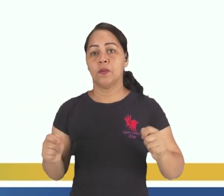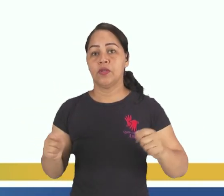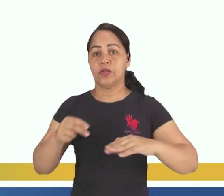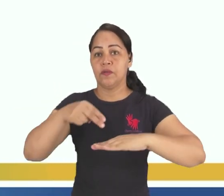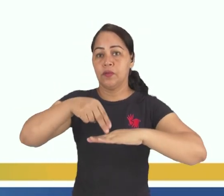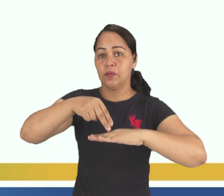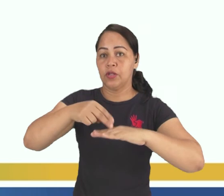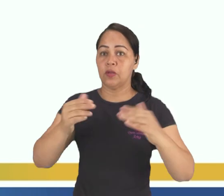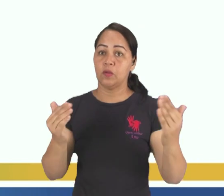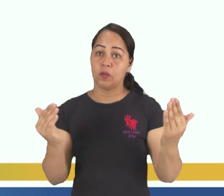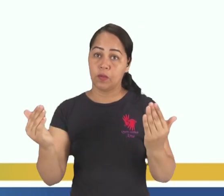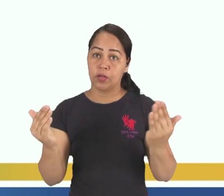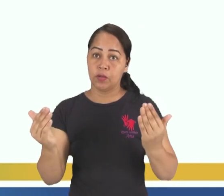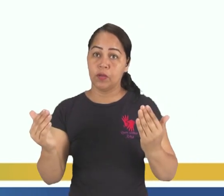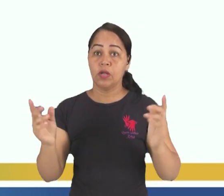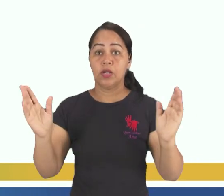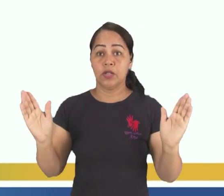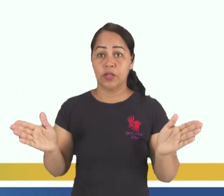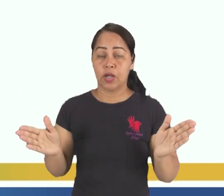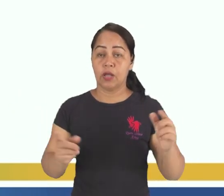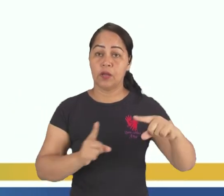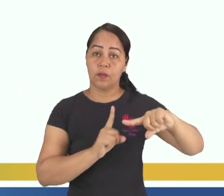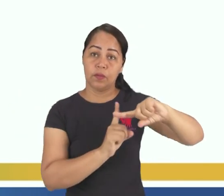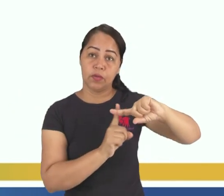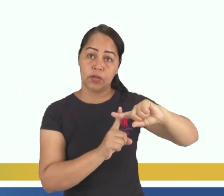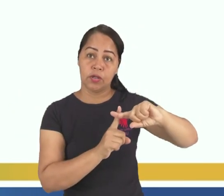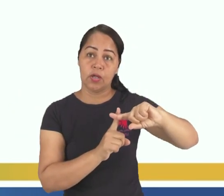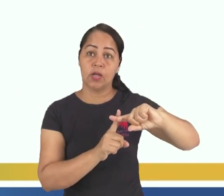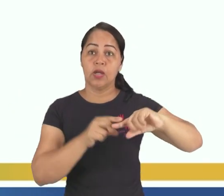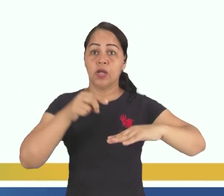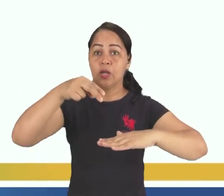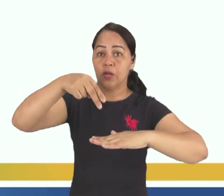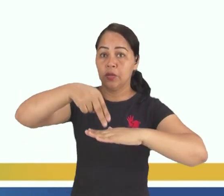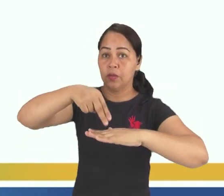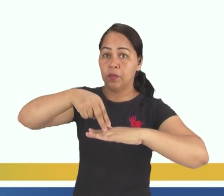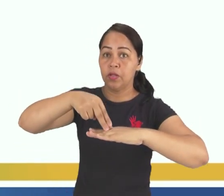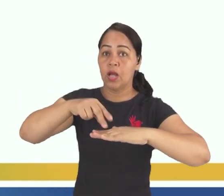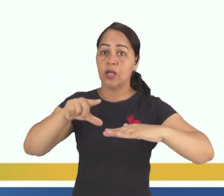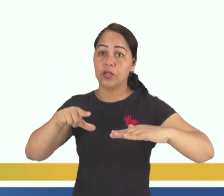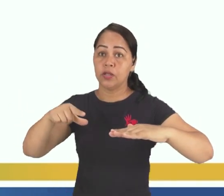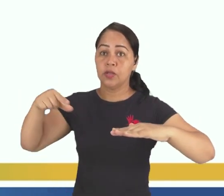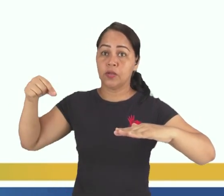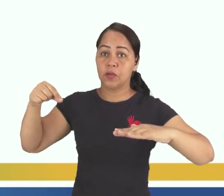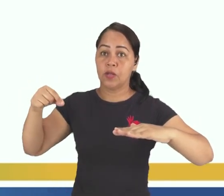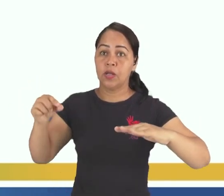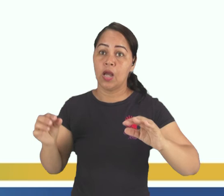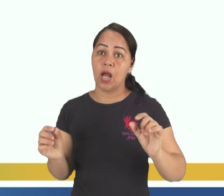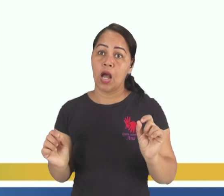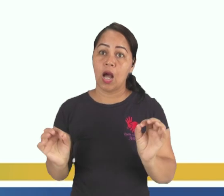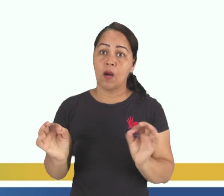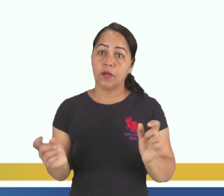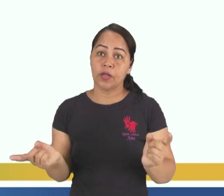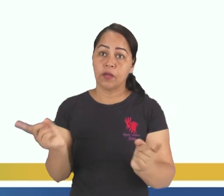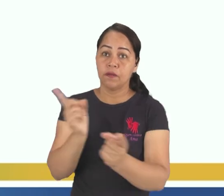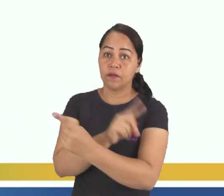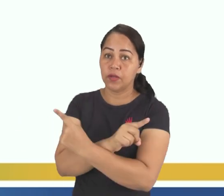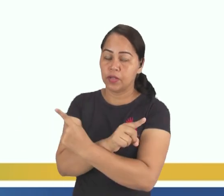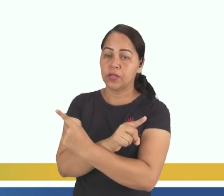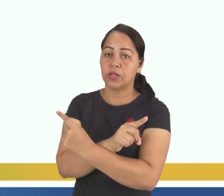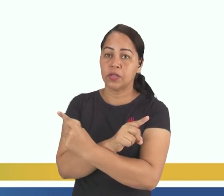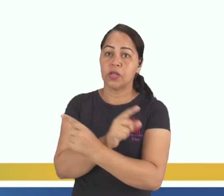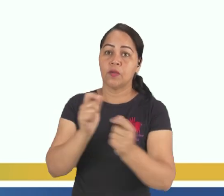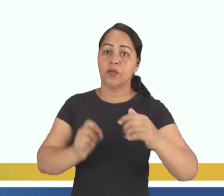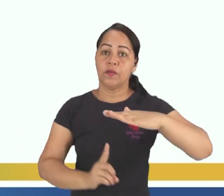Quando a gente tem frações positivas de mesmos numeradores, a gente escolhe a ordem da fração inversa à ordem